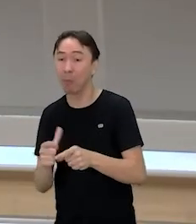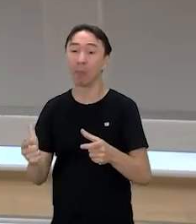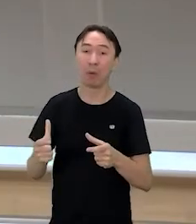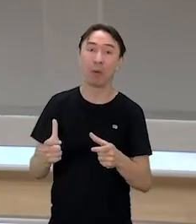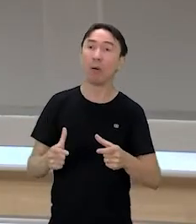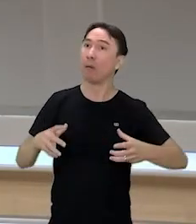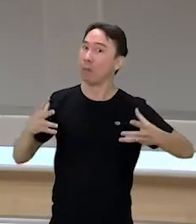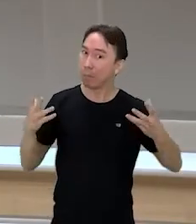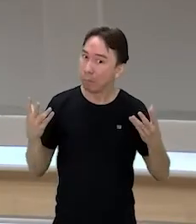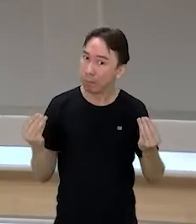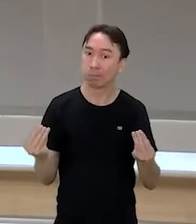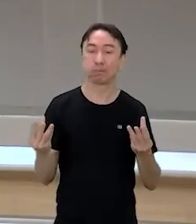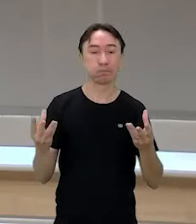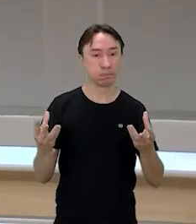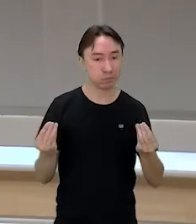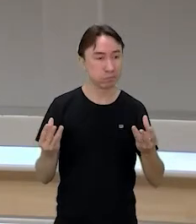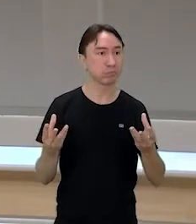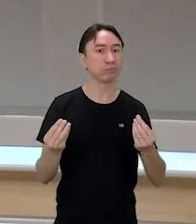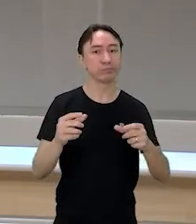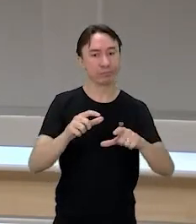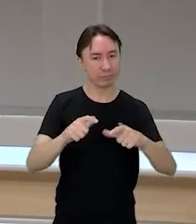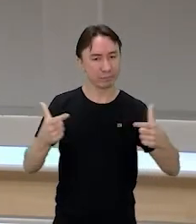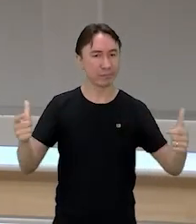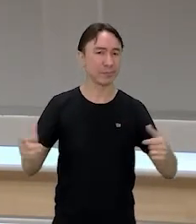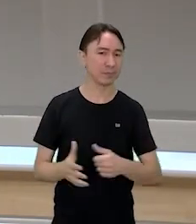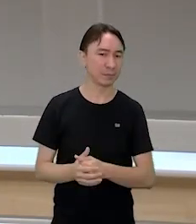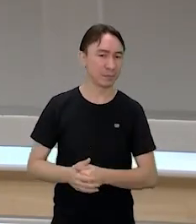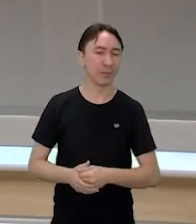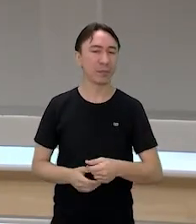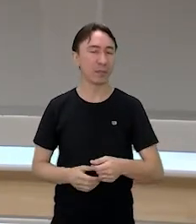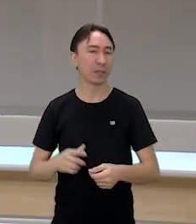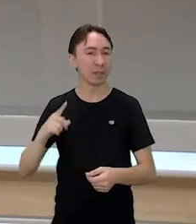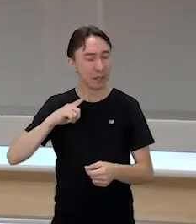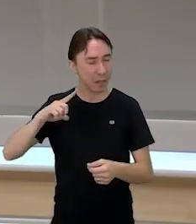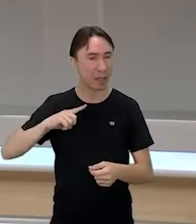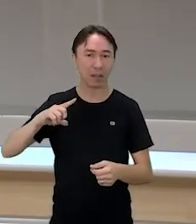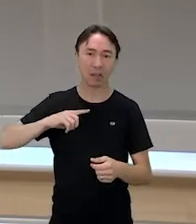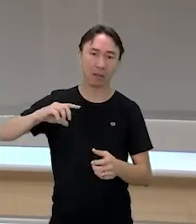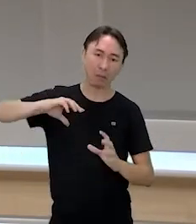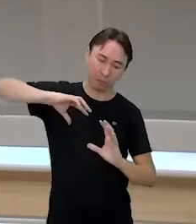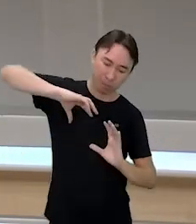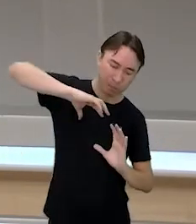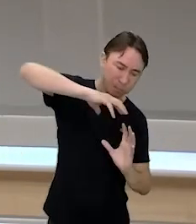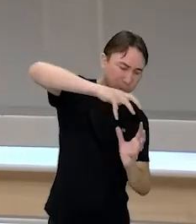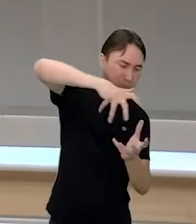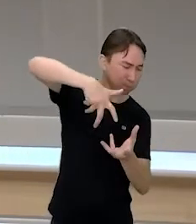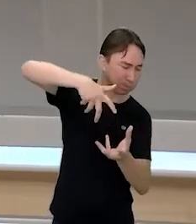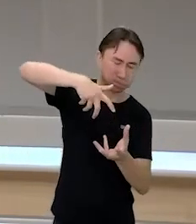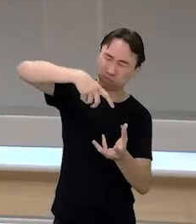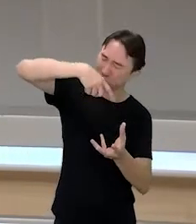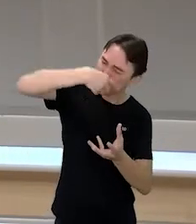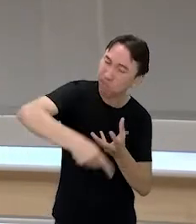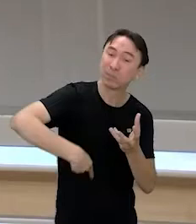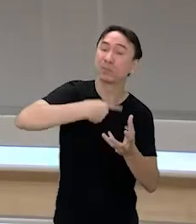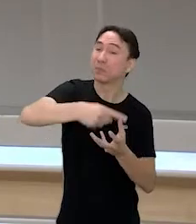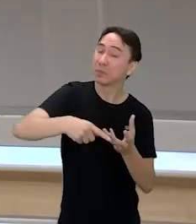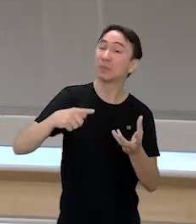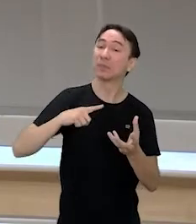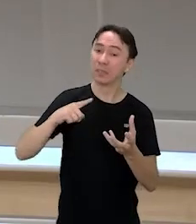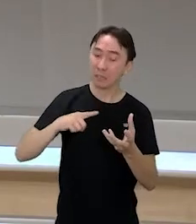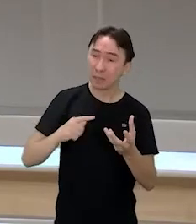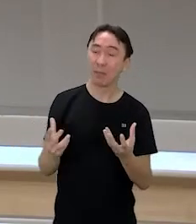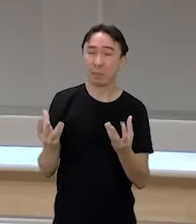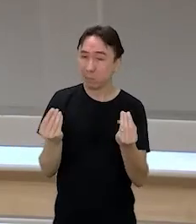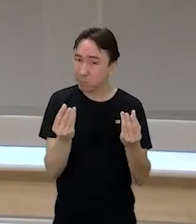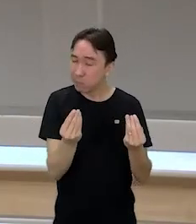A gente nós temos praticamente no mundo inteiro grandes jazidas de calcário. No Brasil, a gente tem um grande produtor